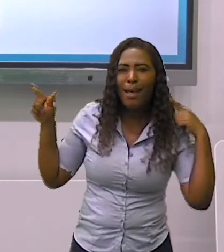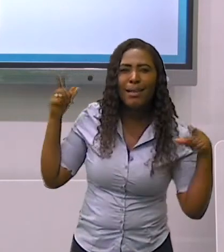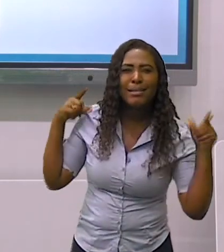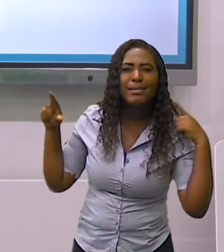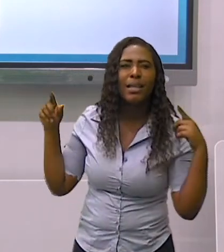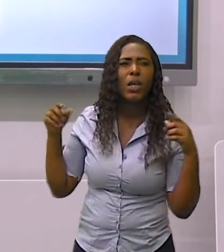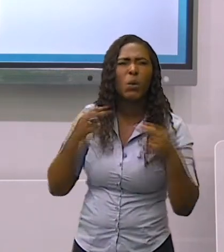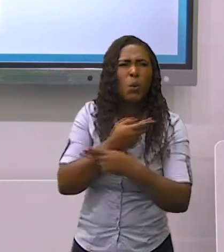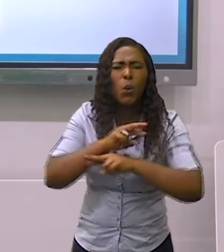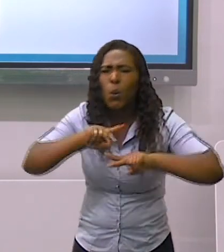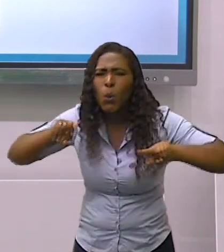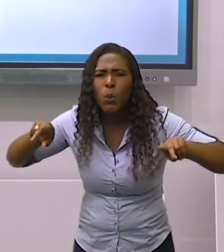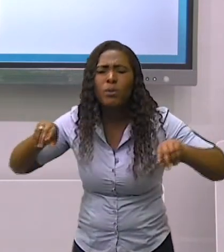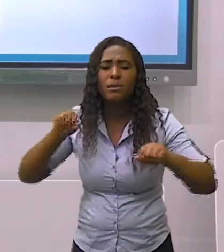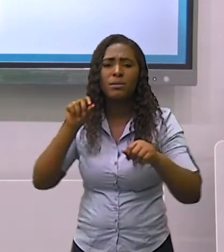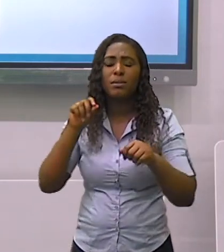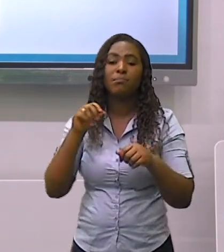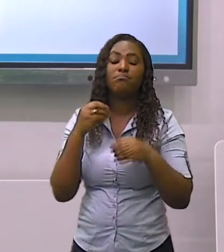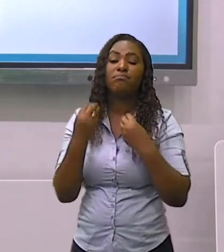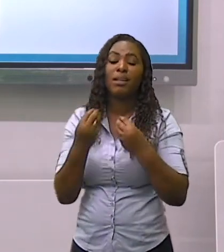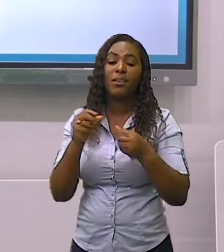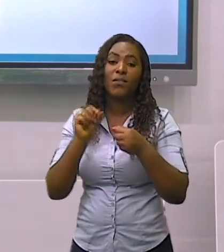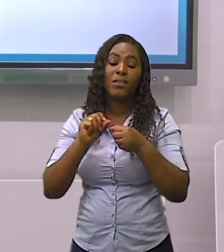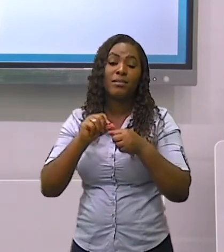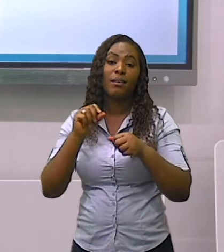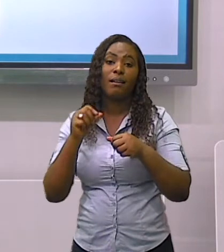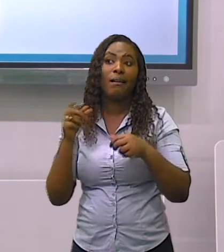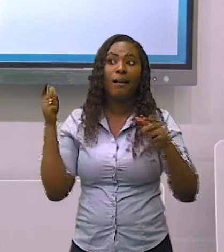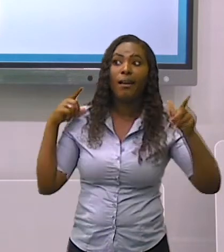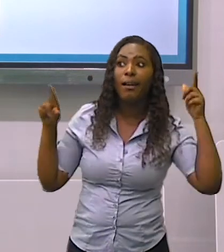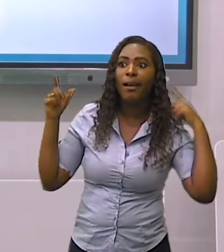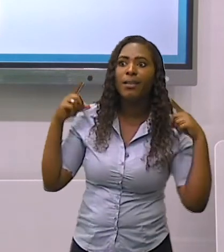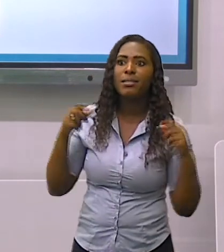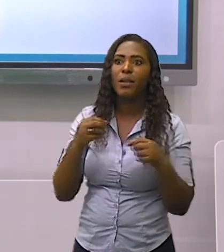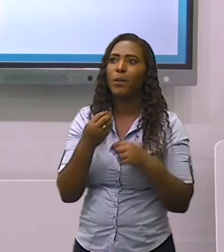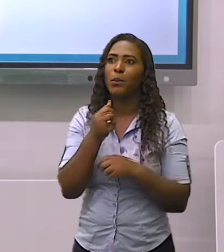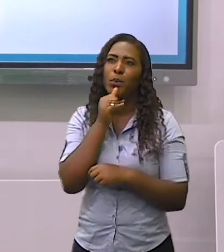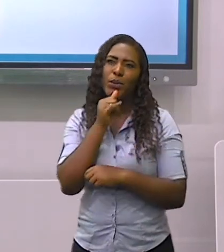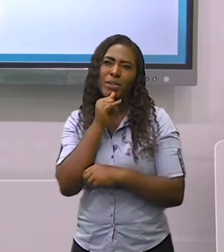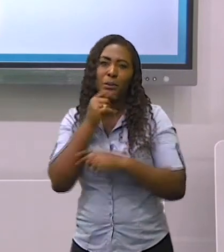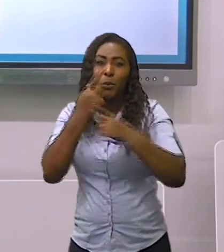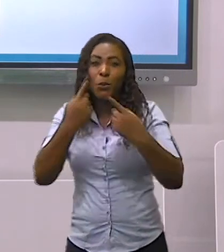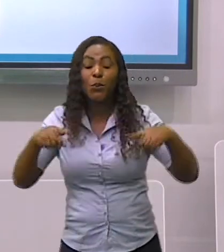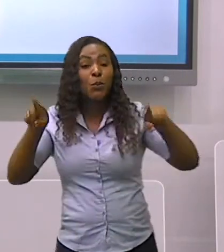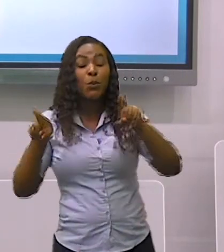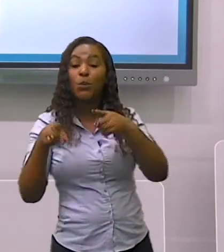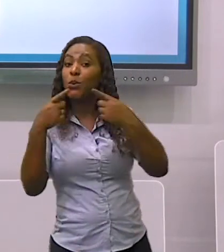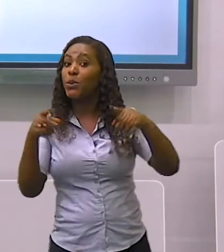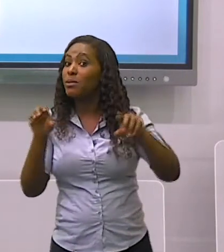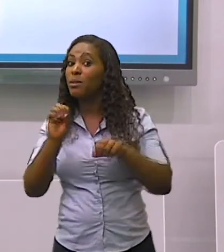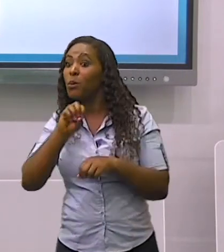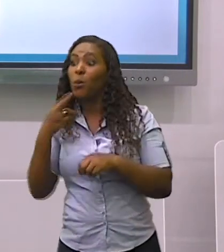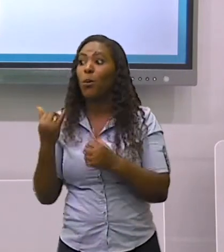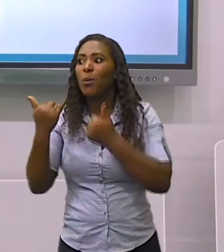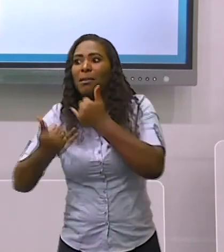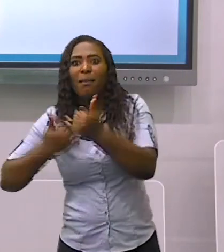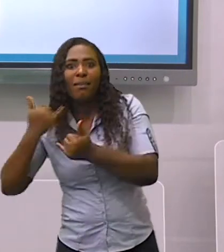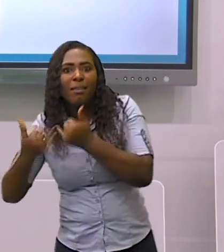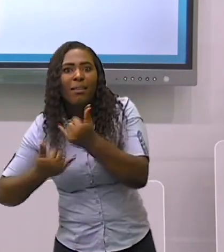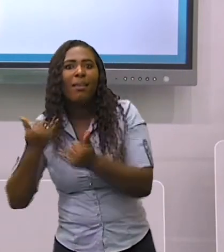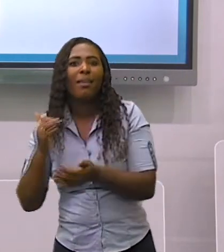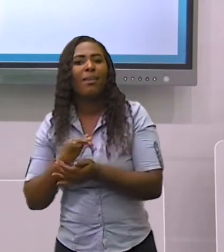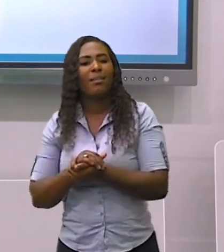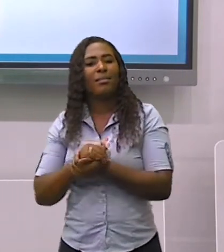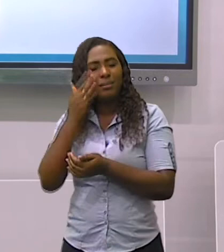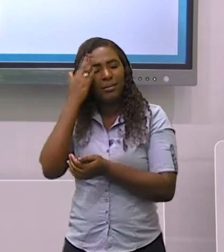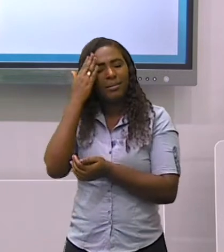vimos, o que torna este ambiente muito dinâmico e significativo. Você sabe agora